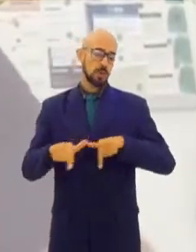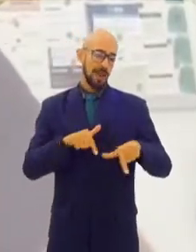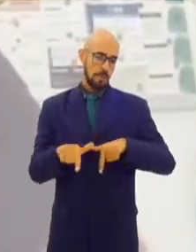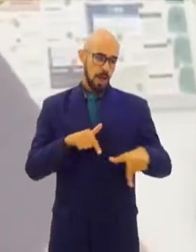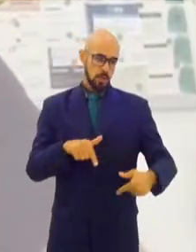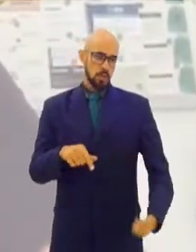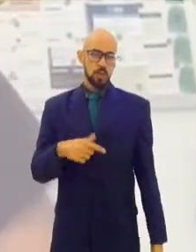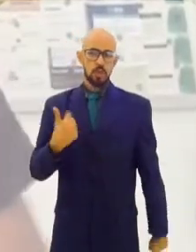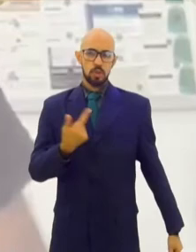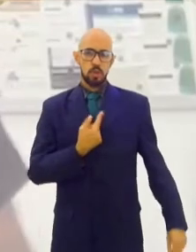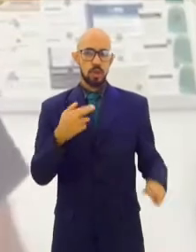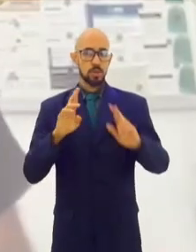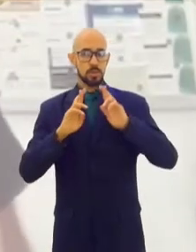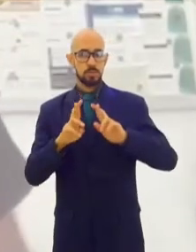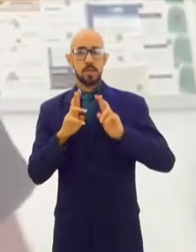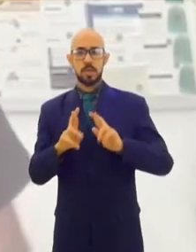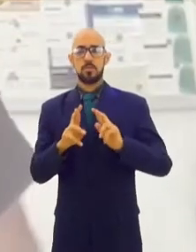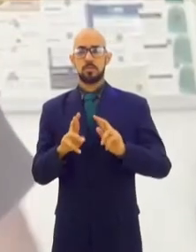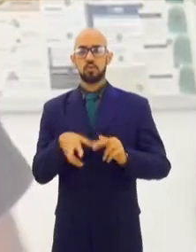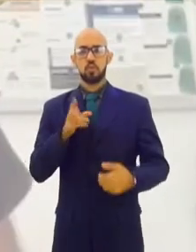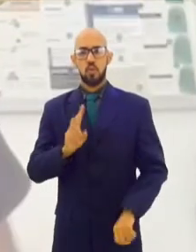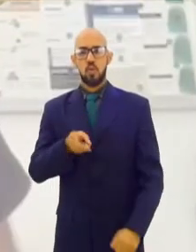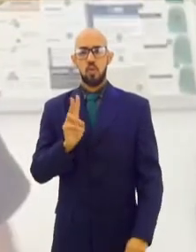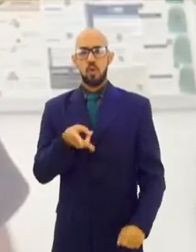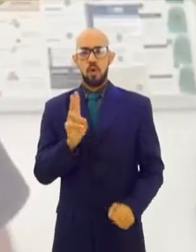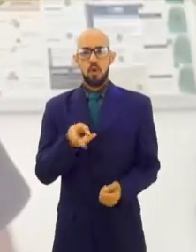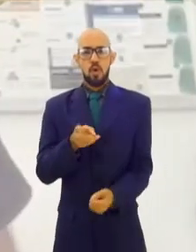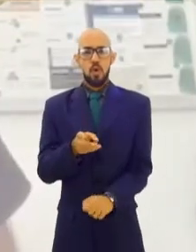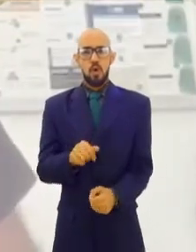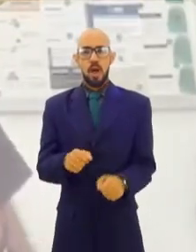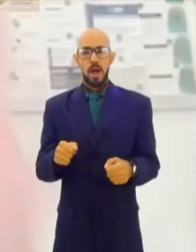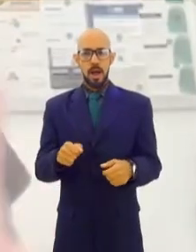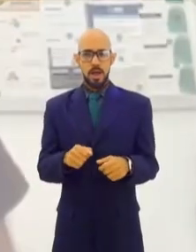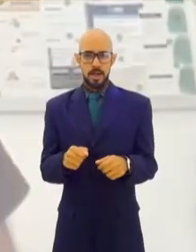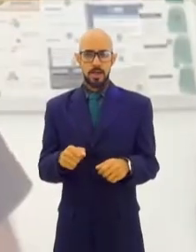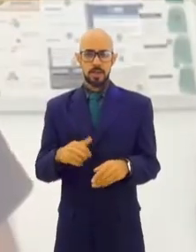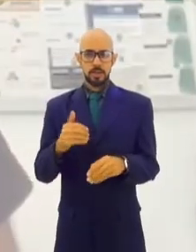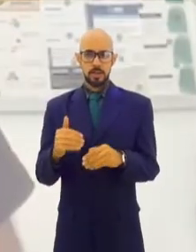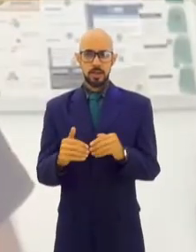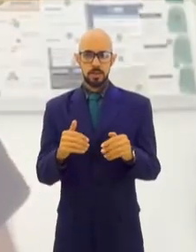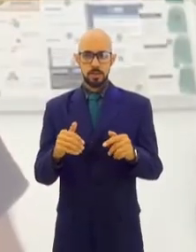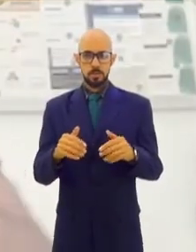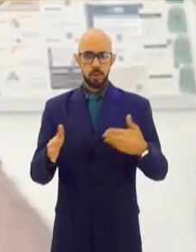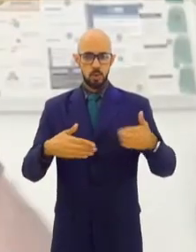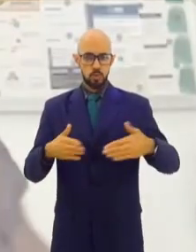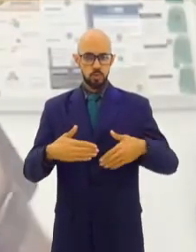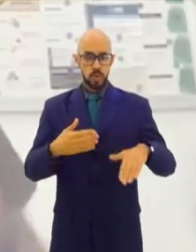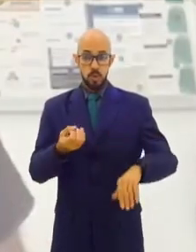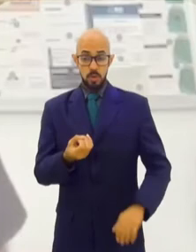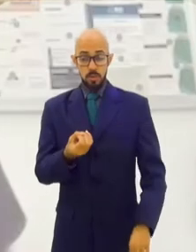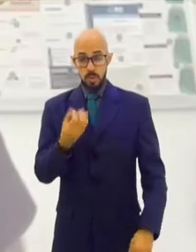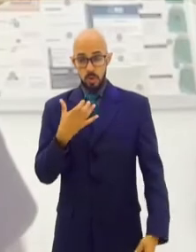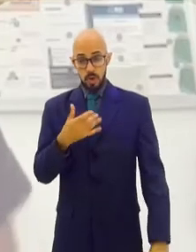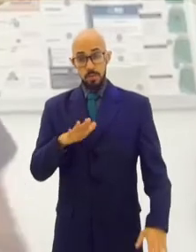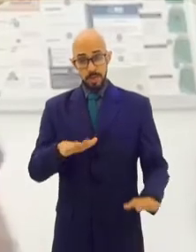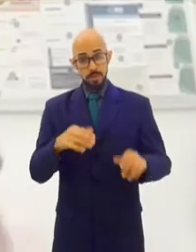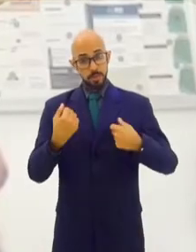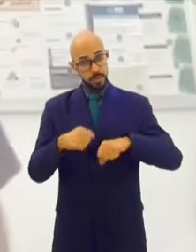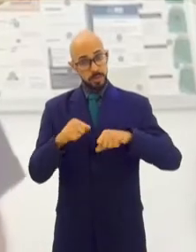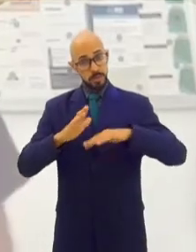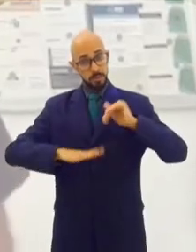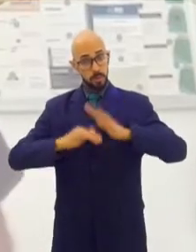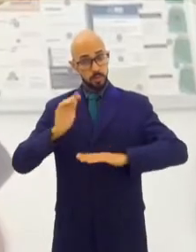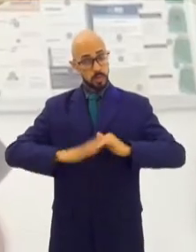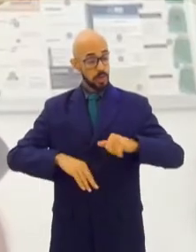de tanta produção que a gente tem hoje a gente espera é manter esse esse nível de